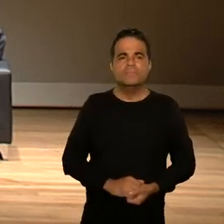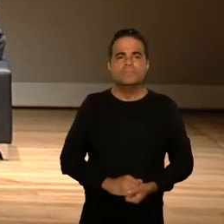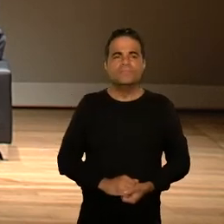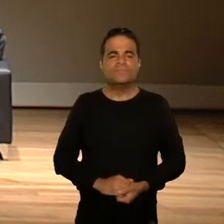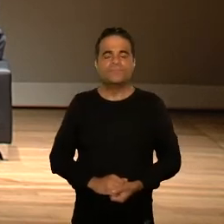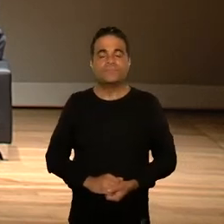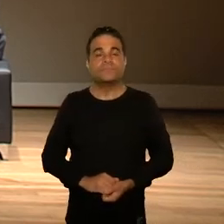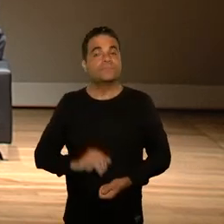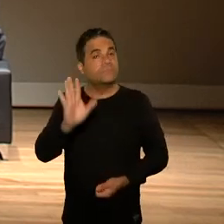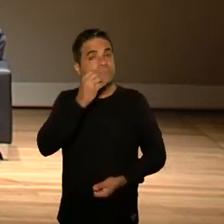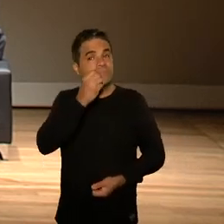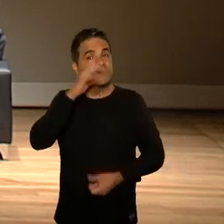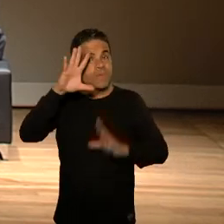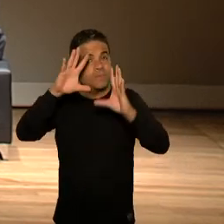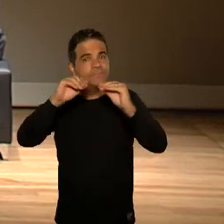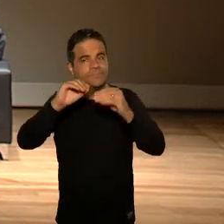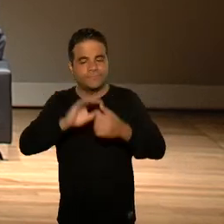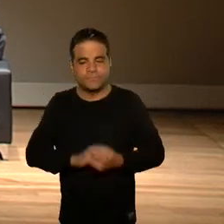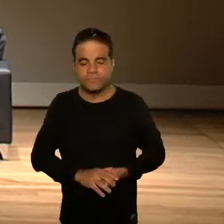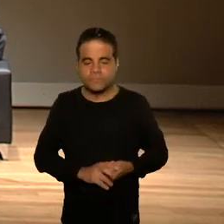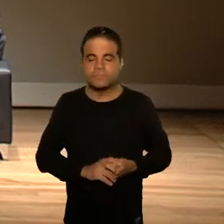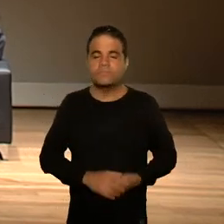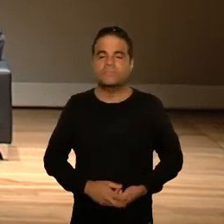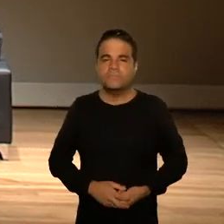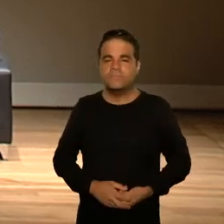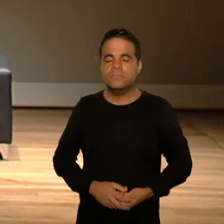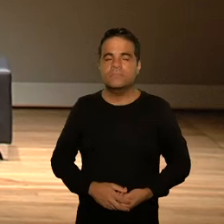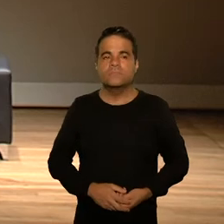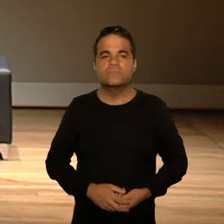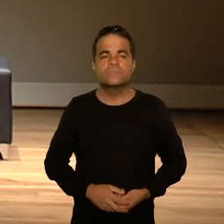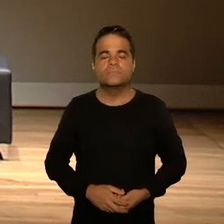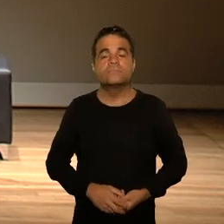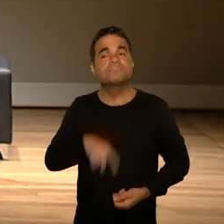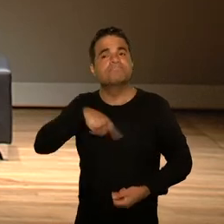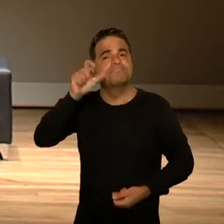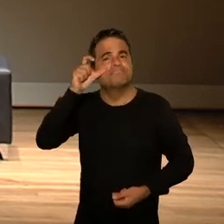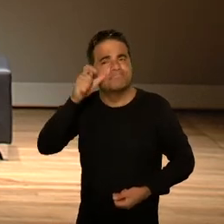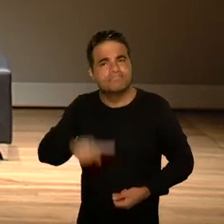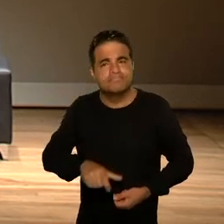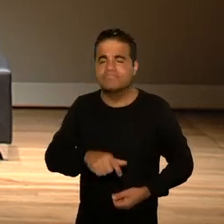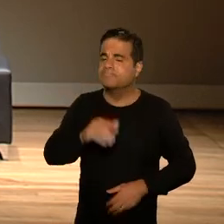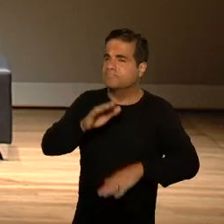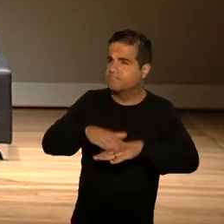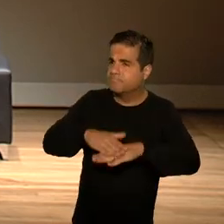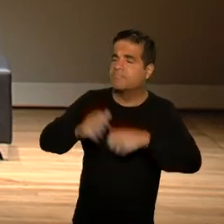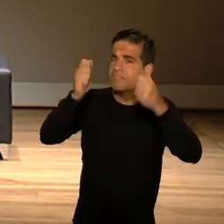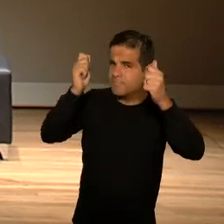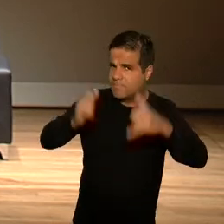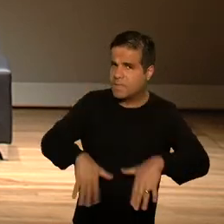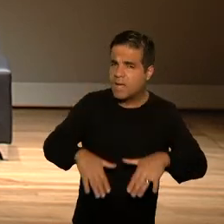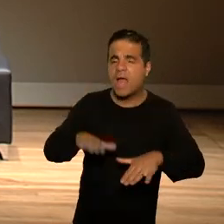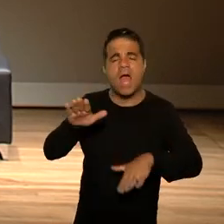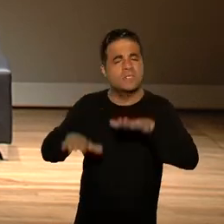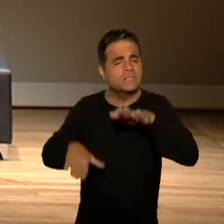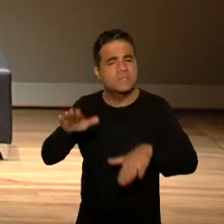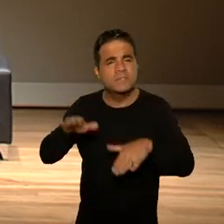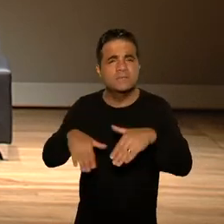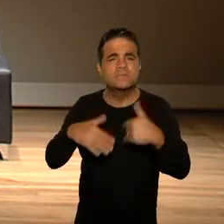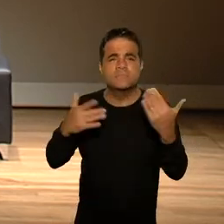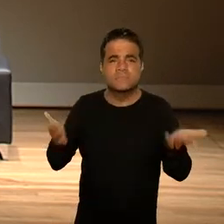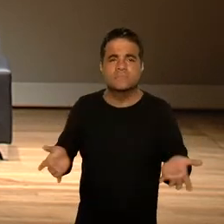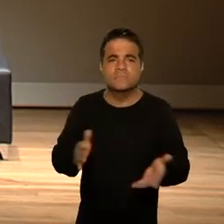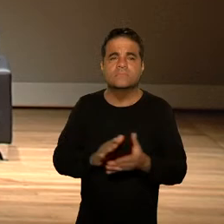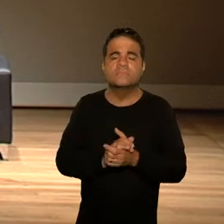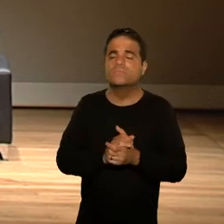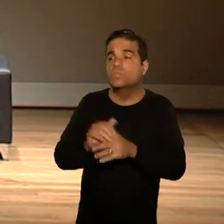sou o Roger sou empreendedor achei bastante interessante fala que você acabou de colocar que muitas vezes